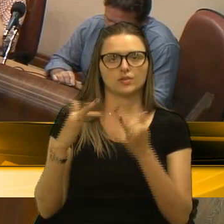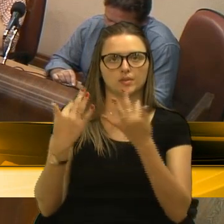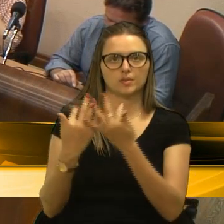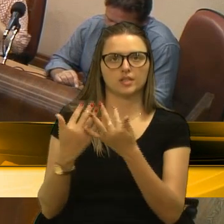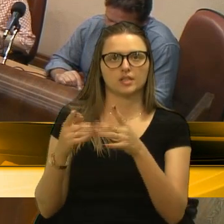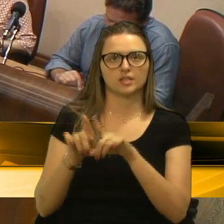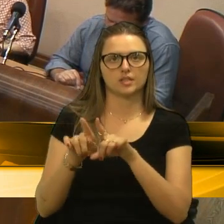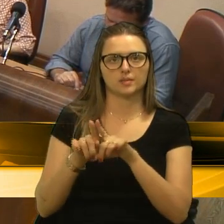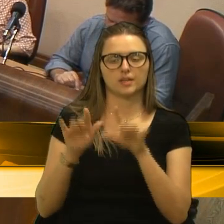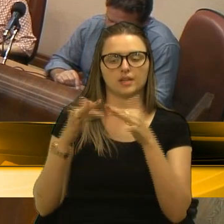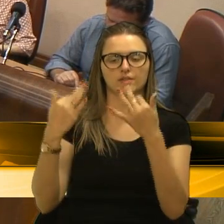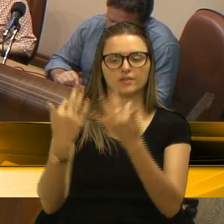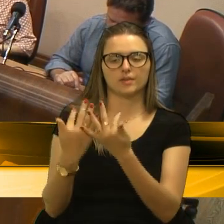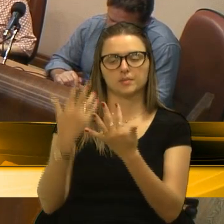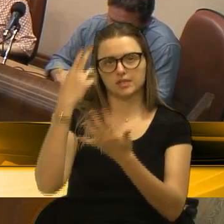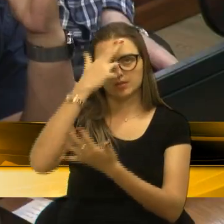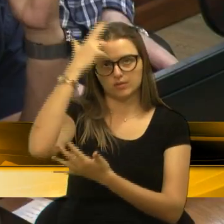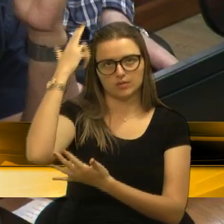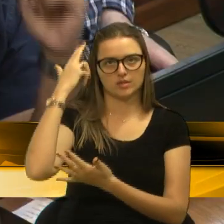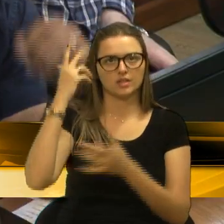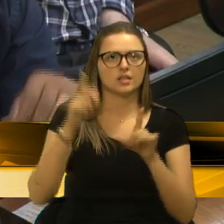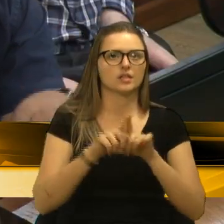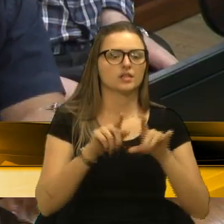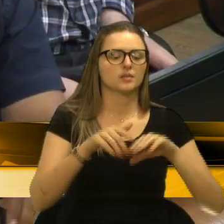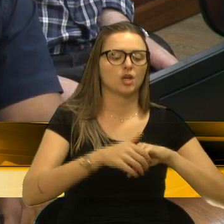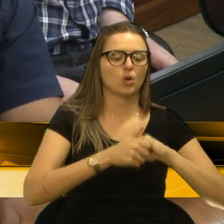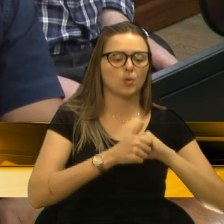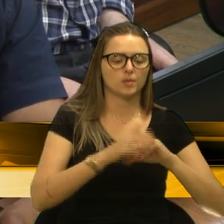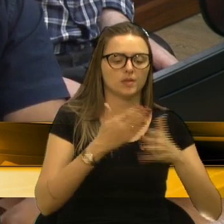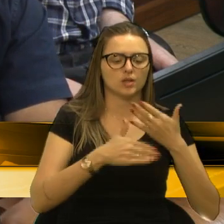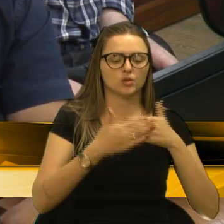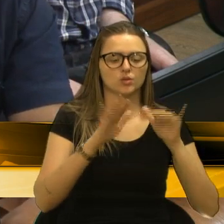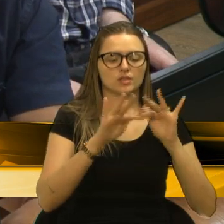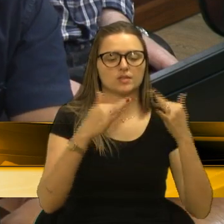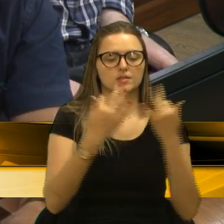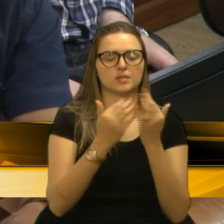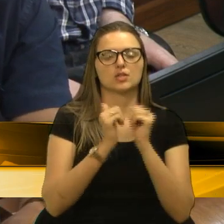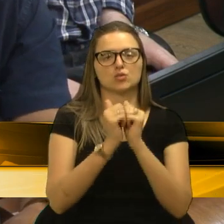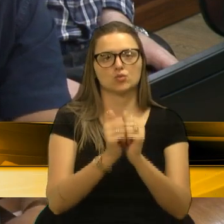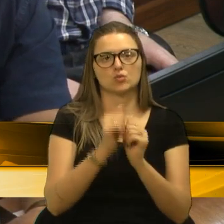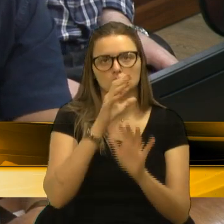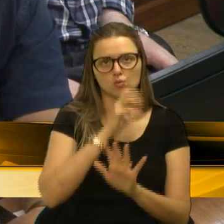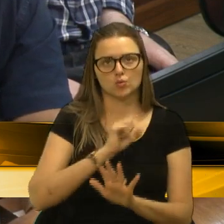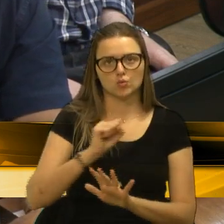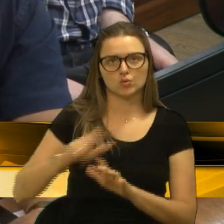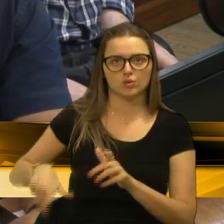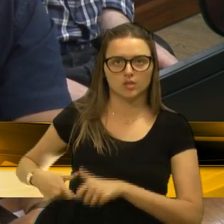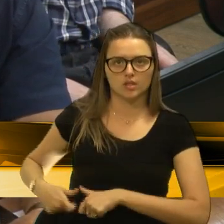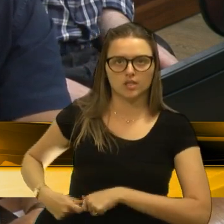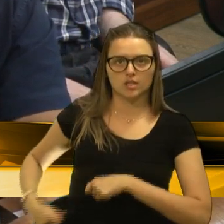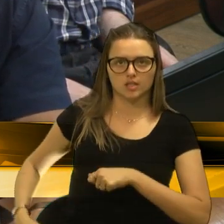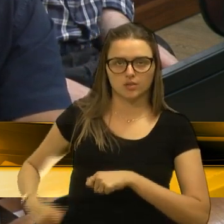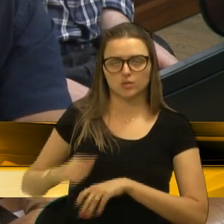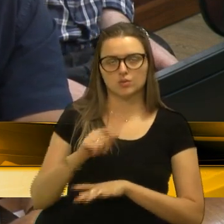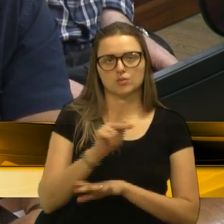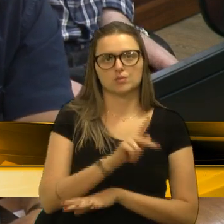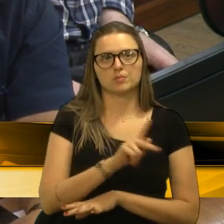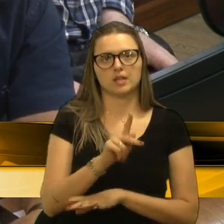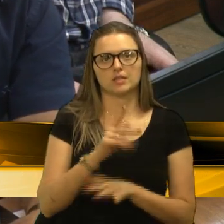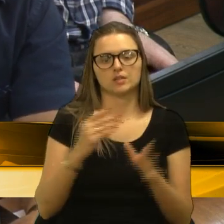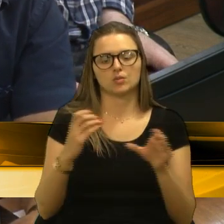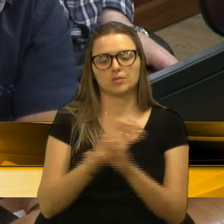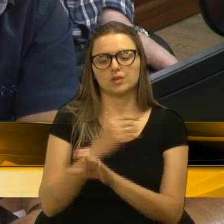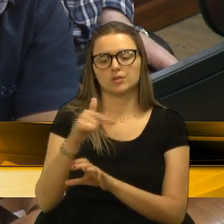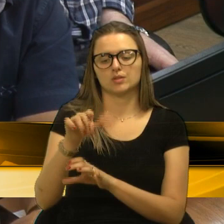do vereador Cassina, saudar todas as famílias que, junto com a Congregação dos Freios Capuchinhos, fizeram 70 anos da